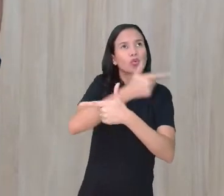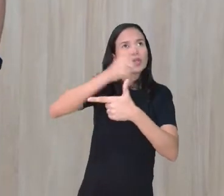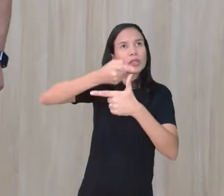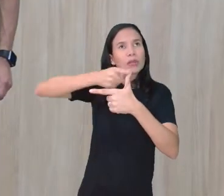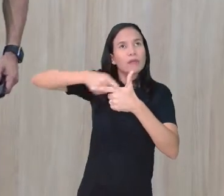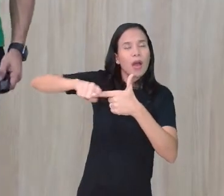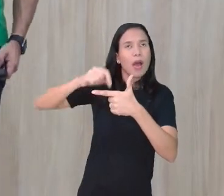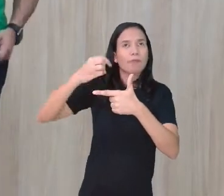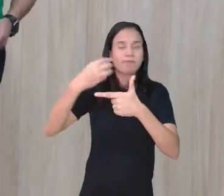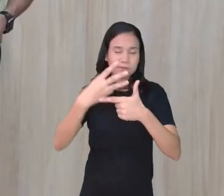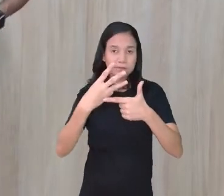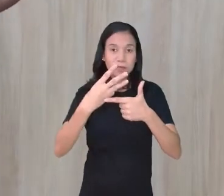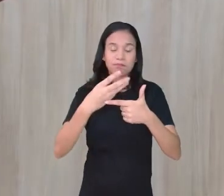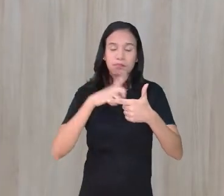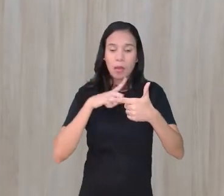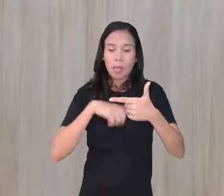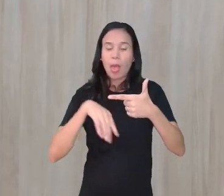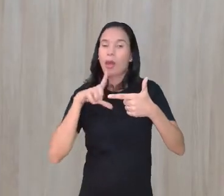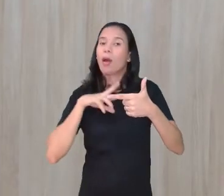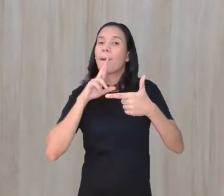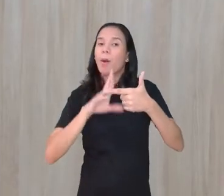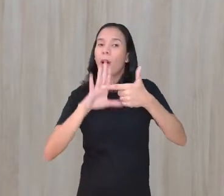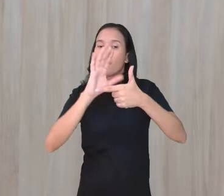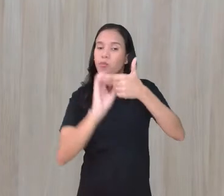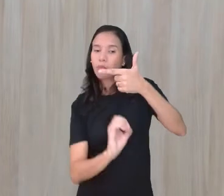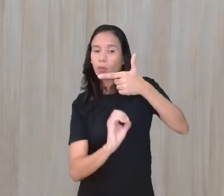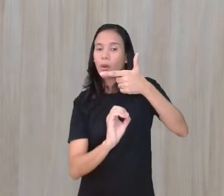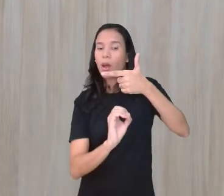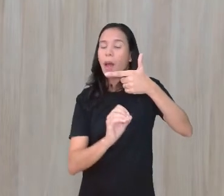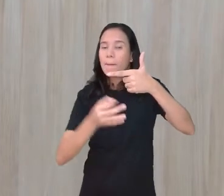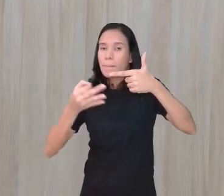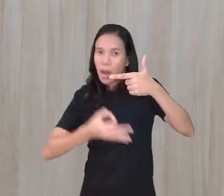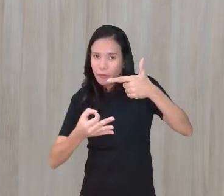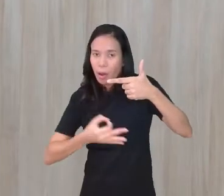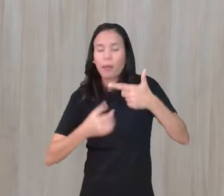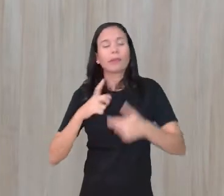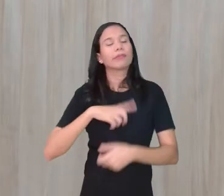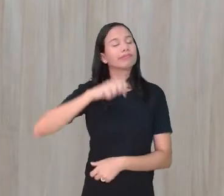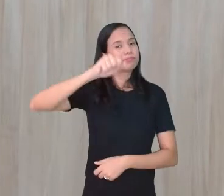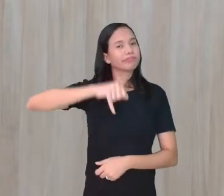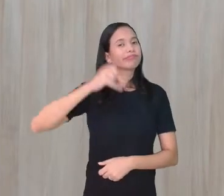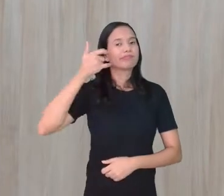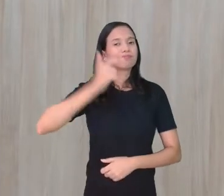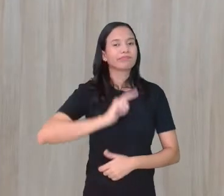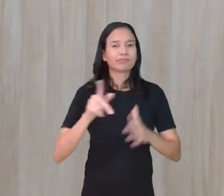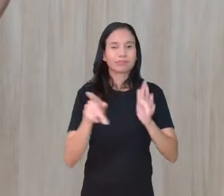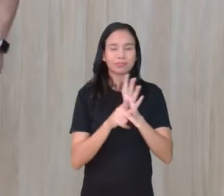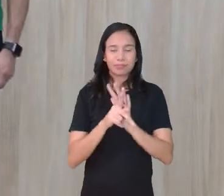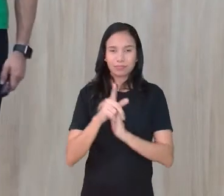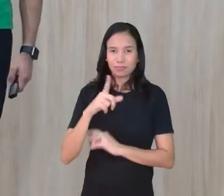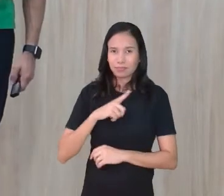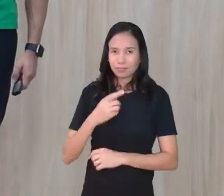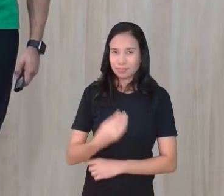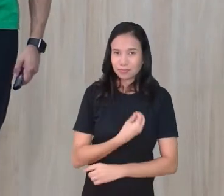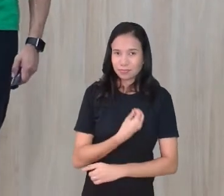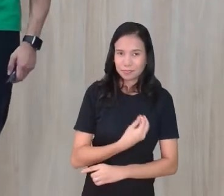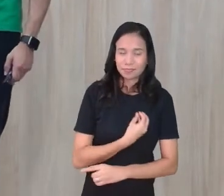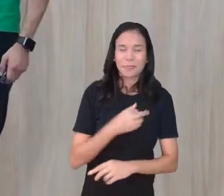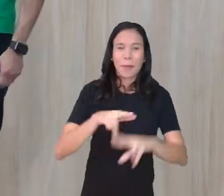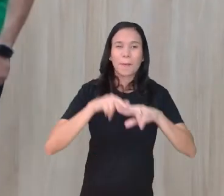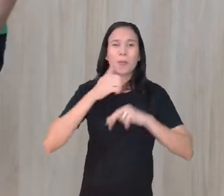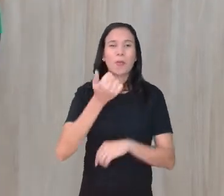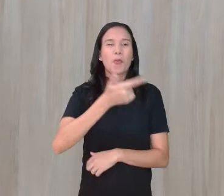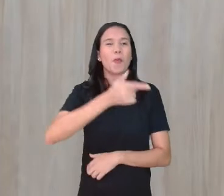3. Se a divisão der uma divisão exata, sim, dá para dividir, certo? Ou seja, o